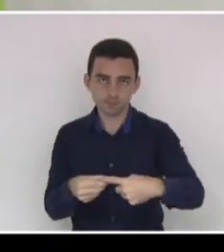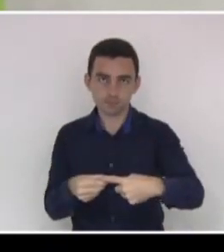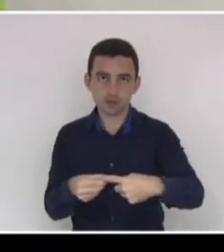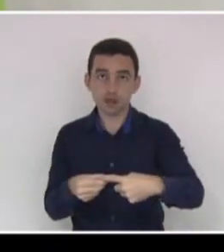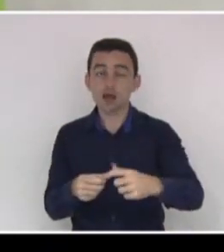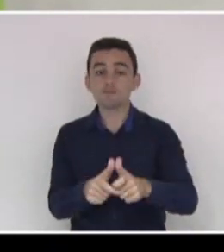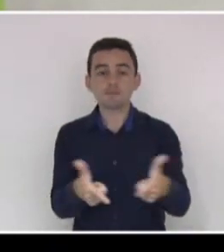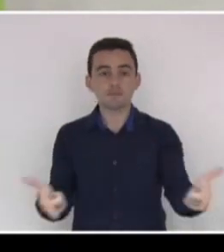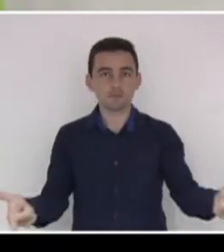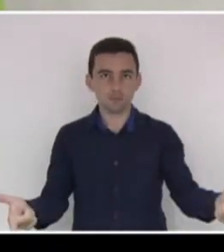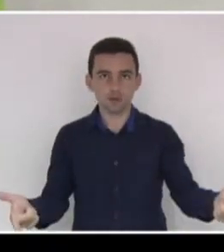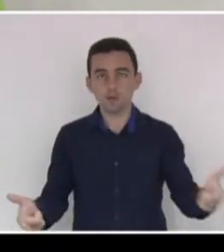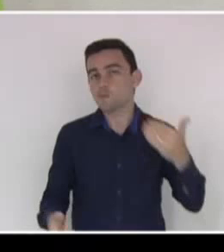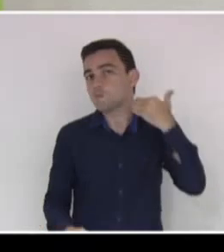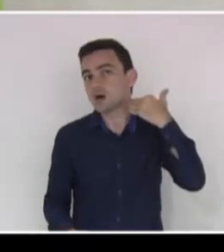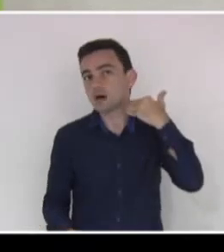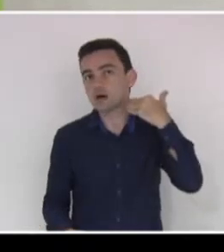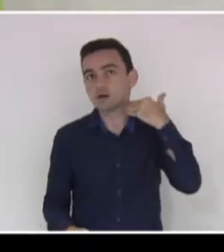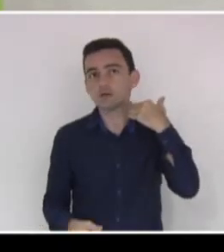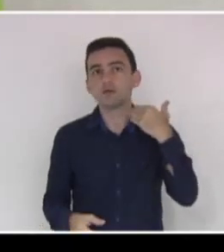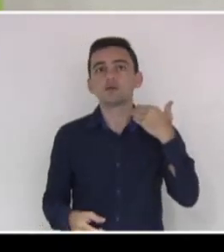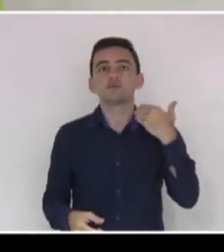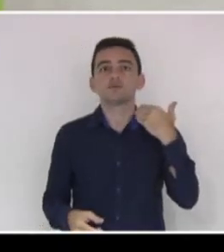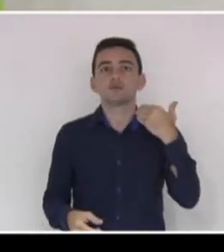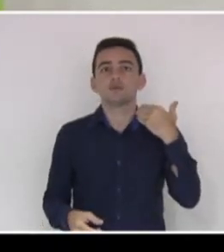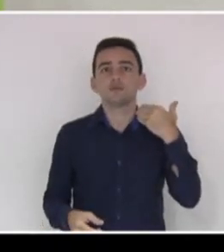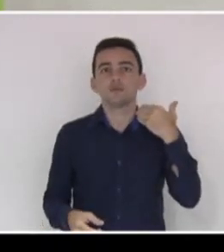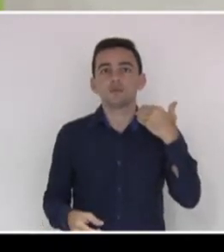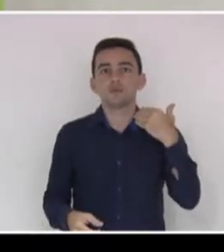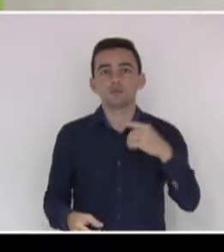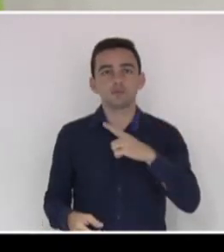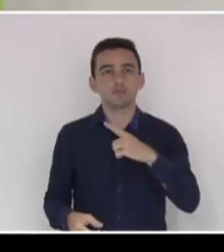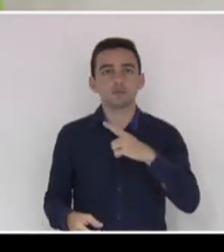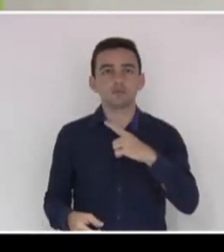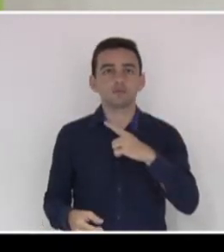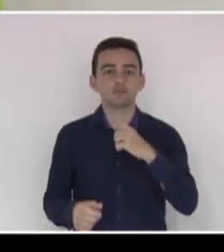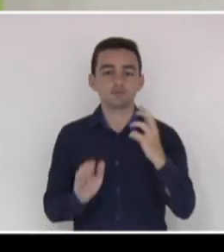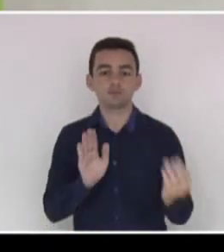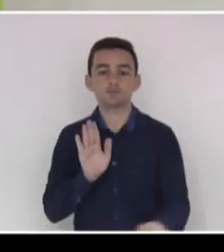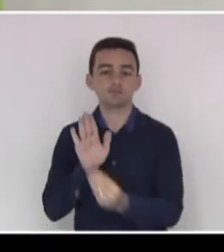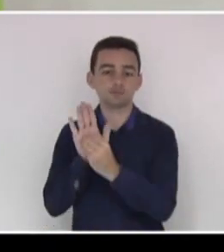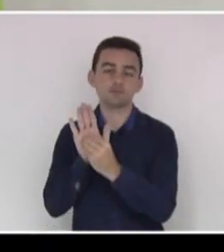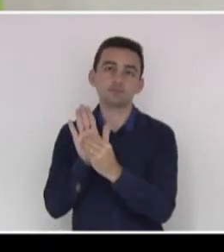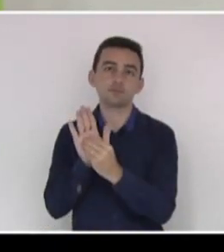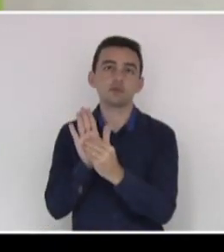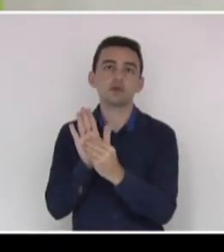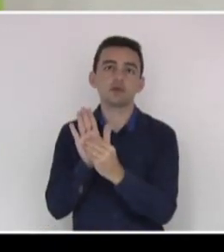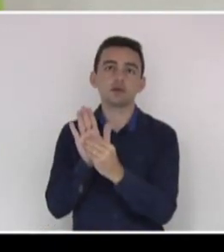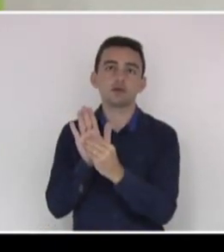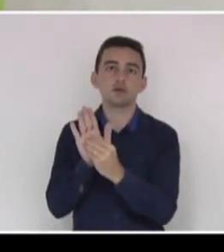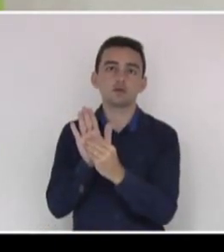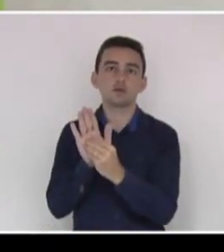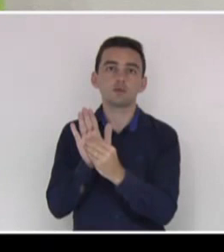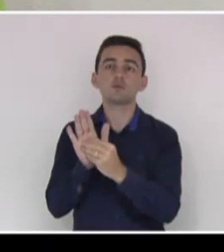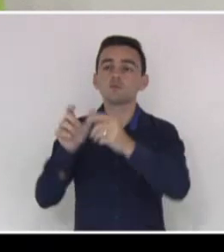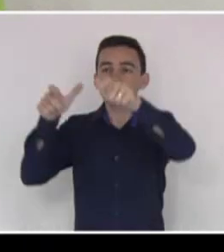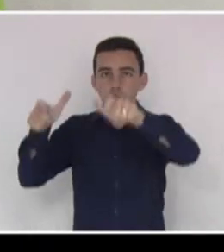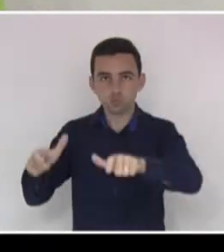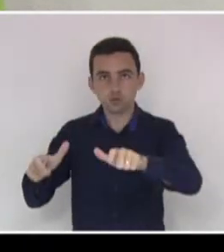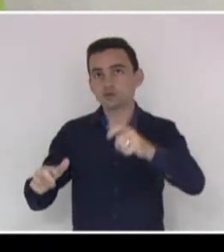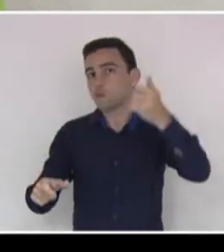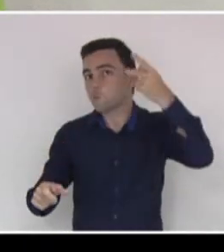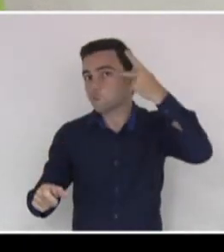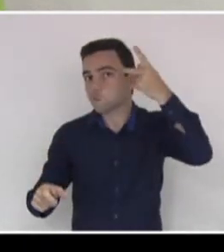desses bancos e financeiras tem a sede registrada no interior do estado de São